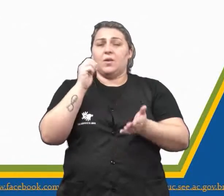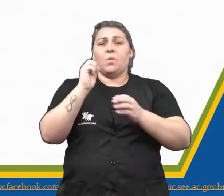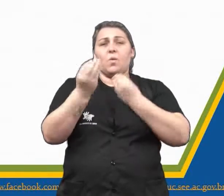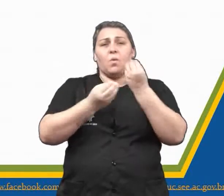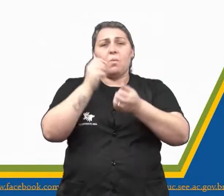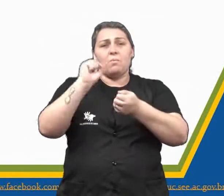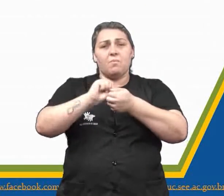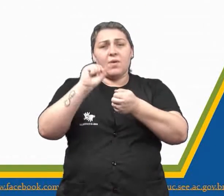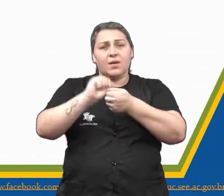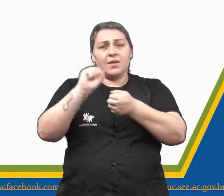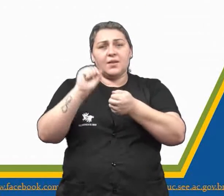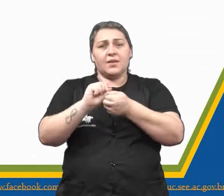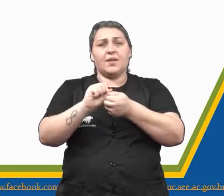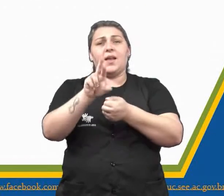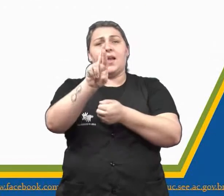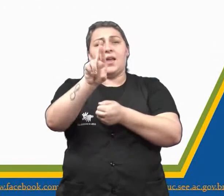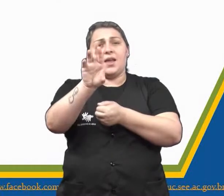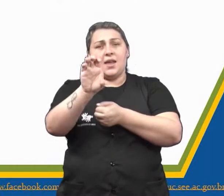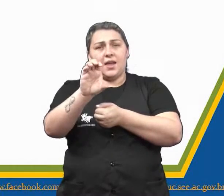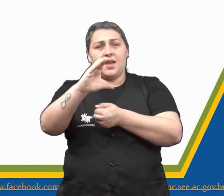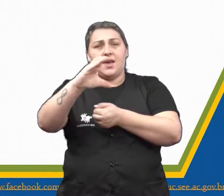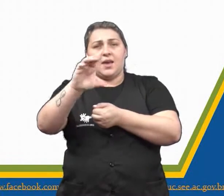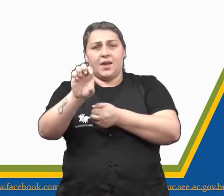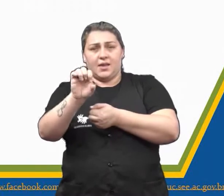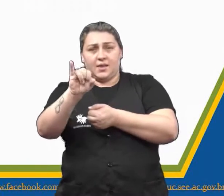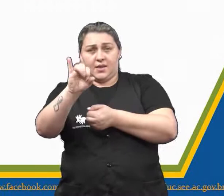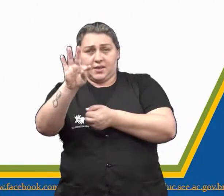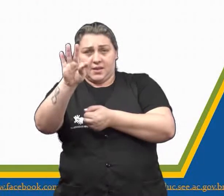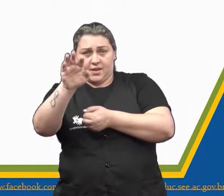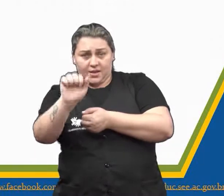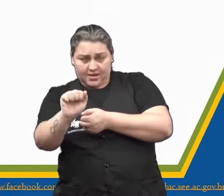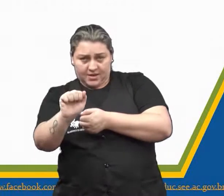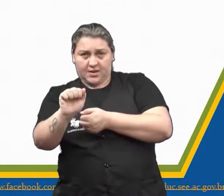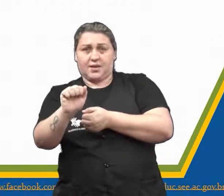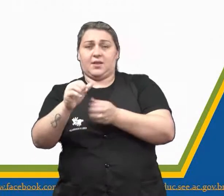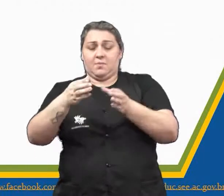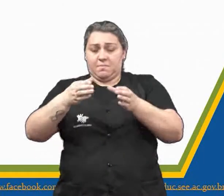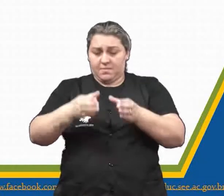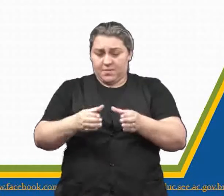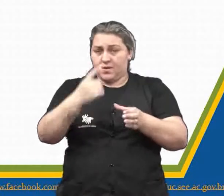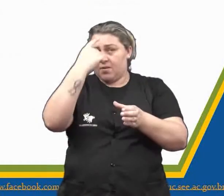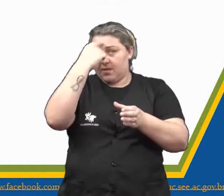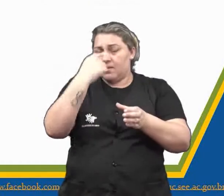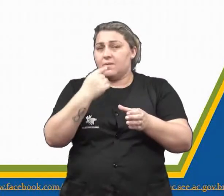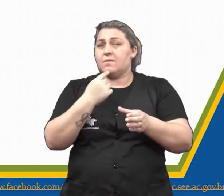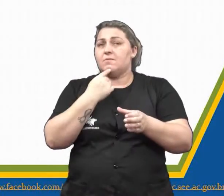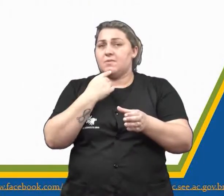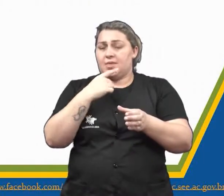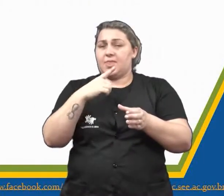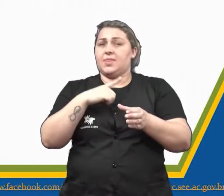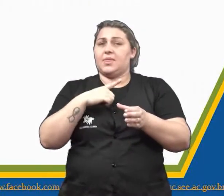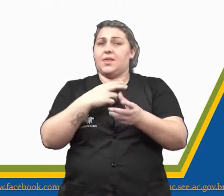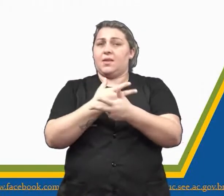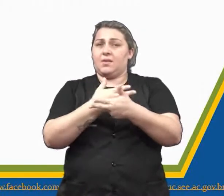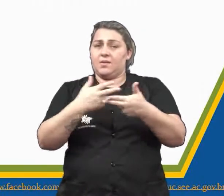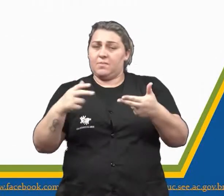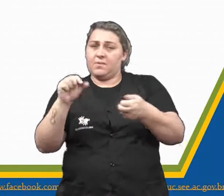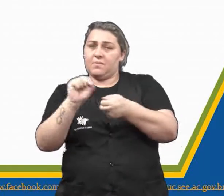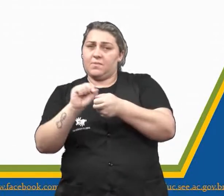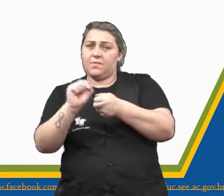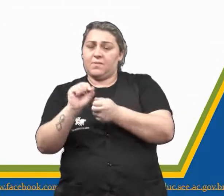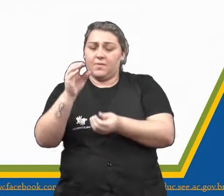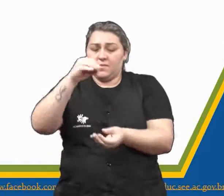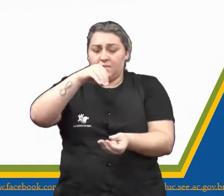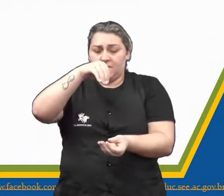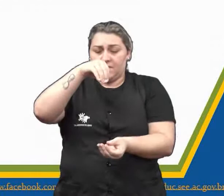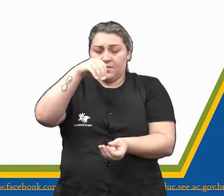receita. Como é que eu sei que é uma receita? Primeiro, porque eu tenho uma imagem do prato. Segundo, porque eu tenho ingredientes. E mesmo